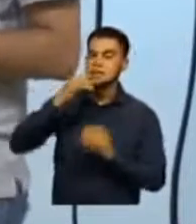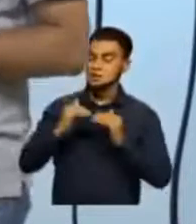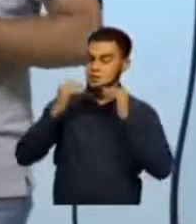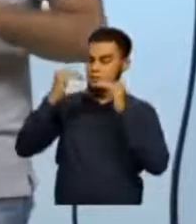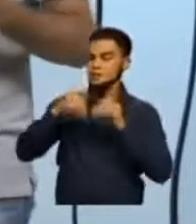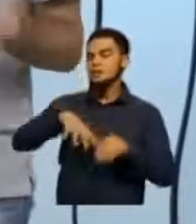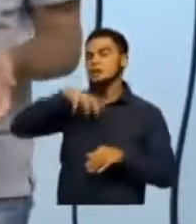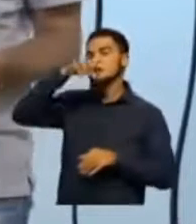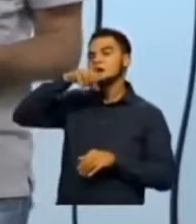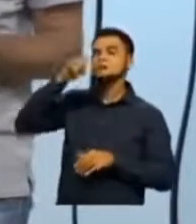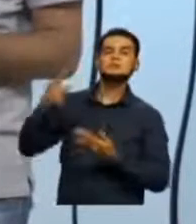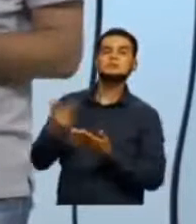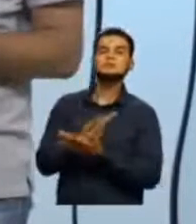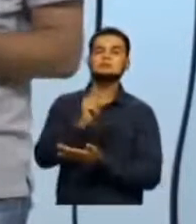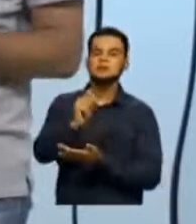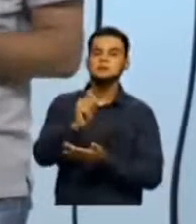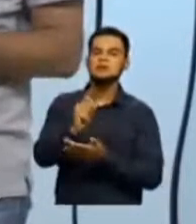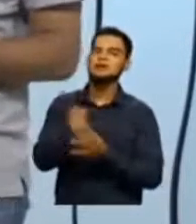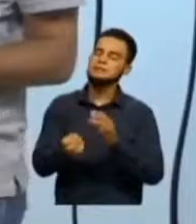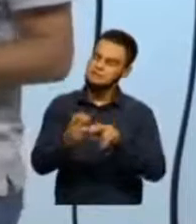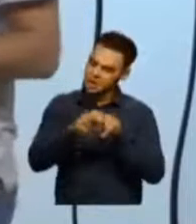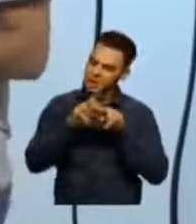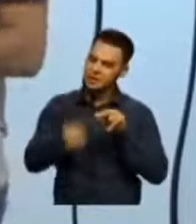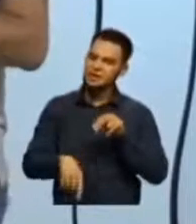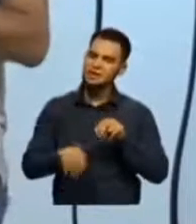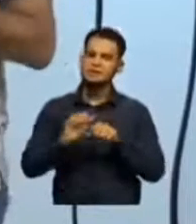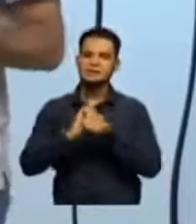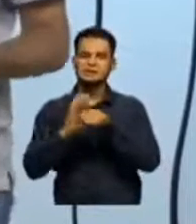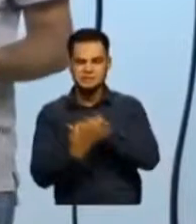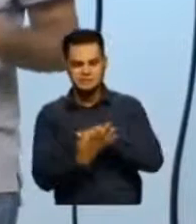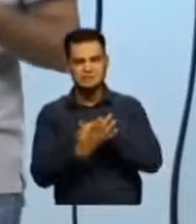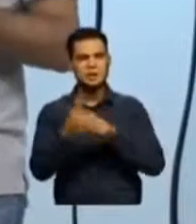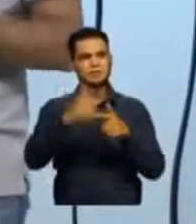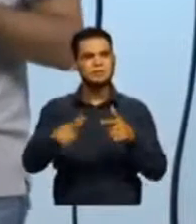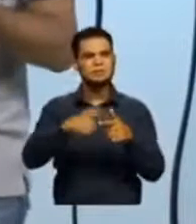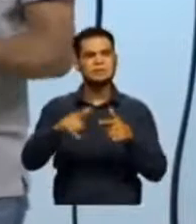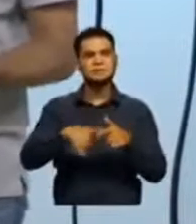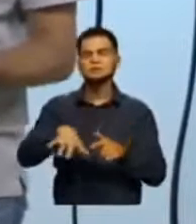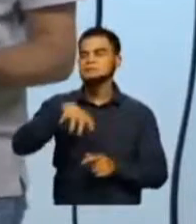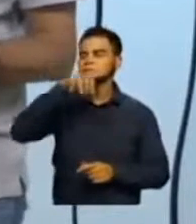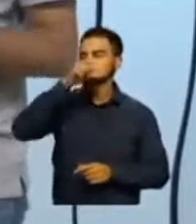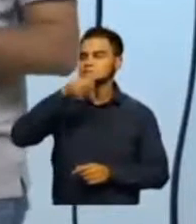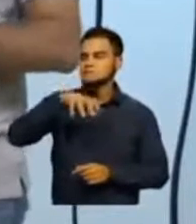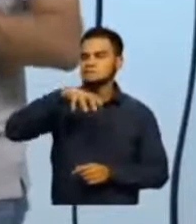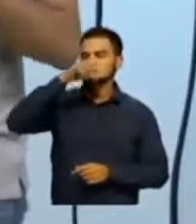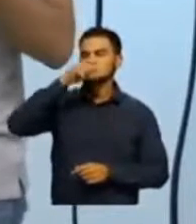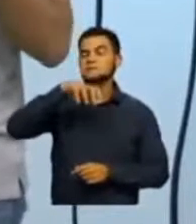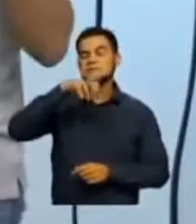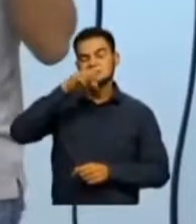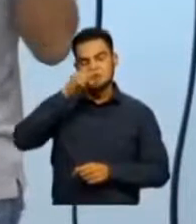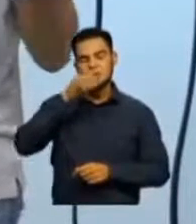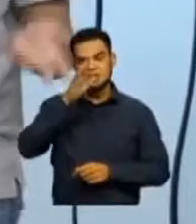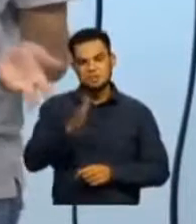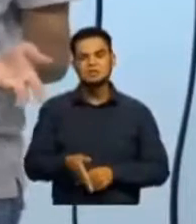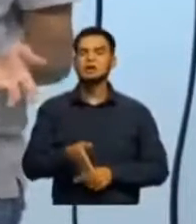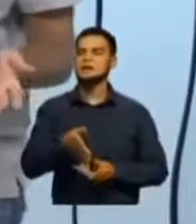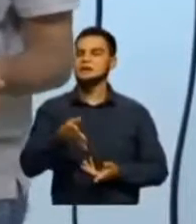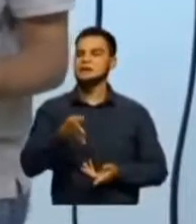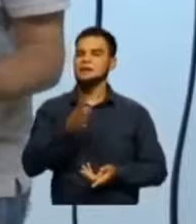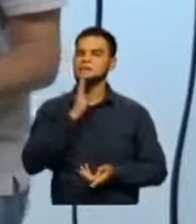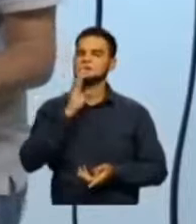causando, então, a Covid-19 ou a síndrome respiratória aguda grave, que já foi conhecida